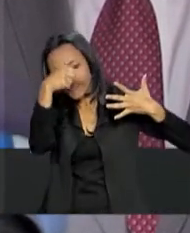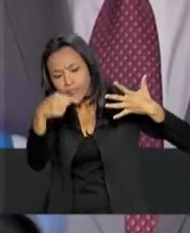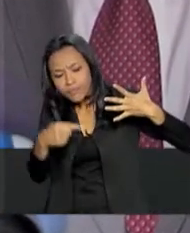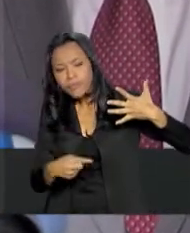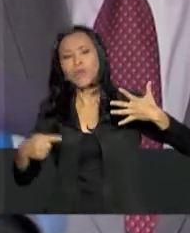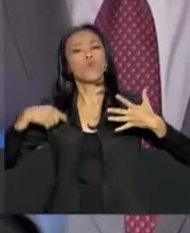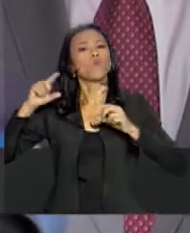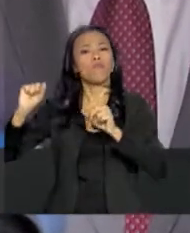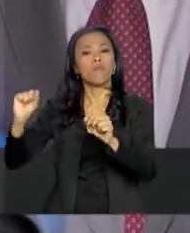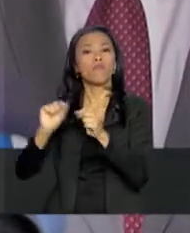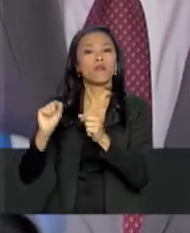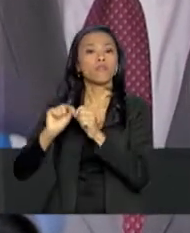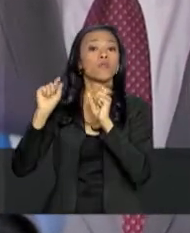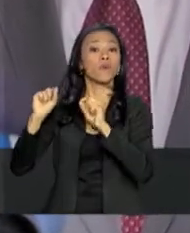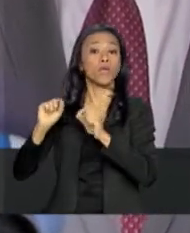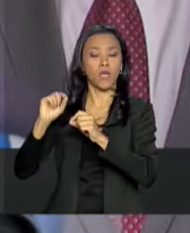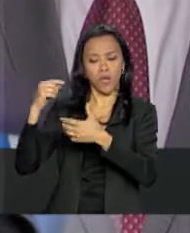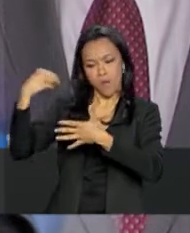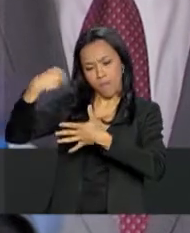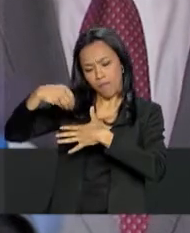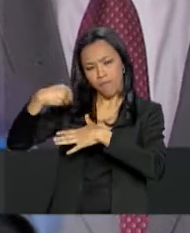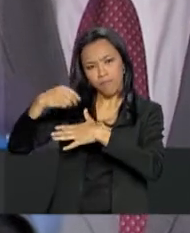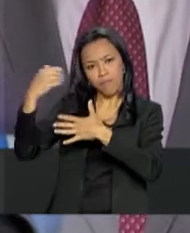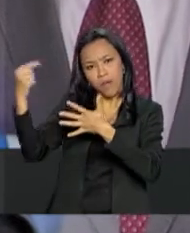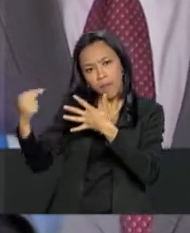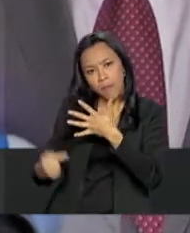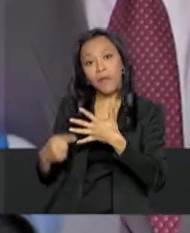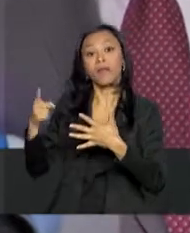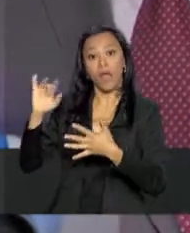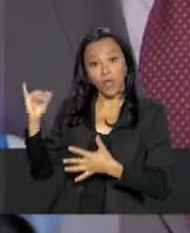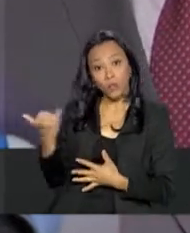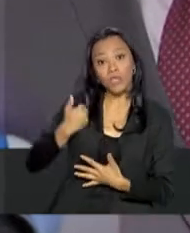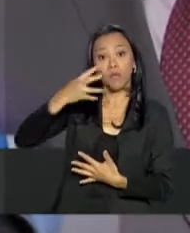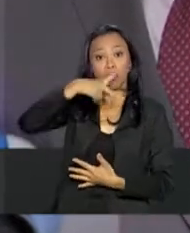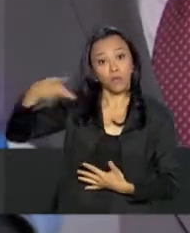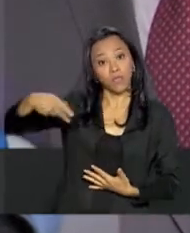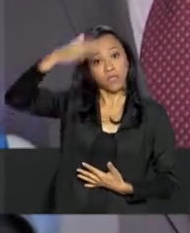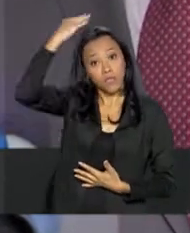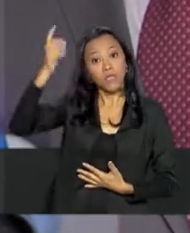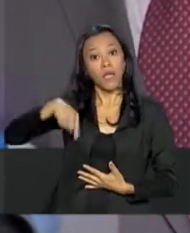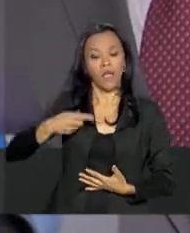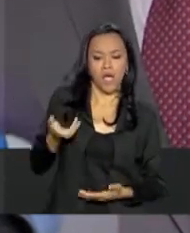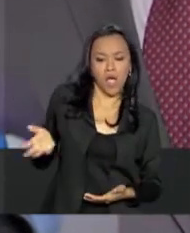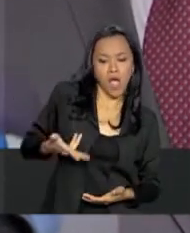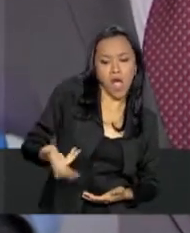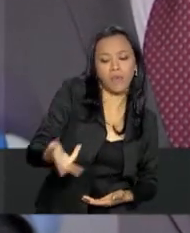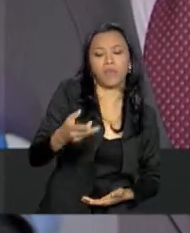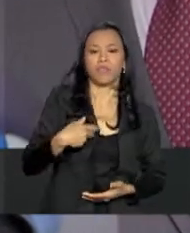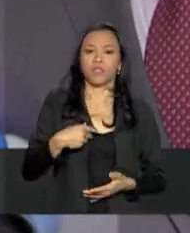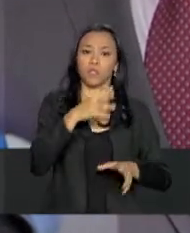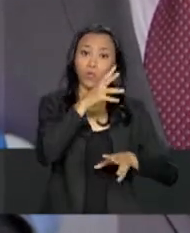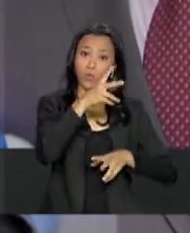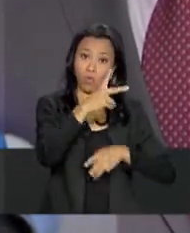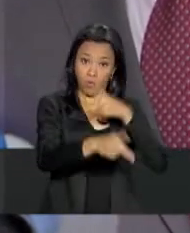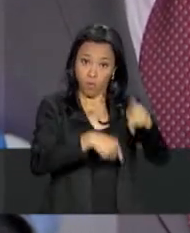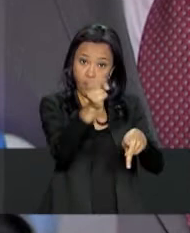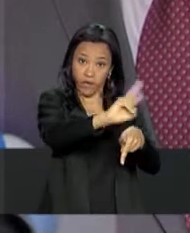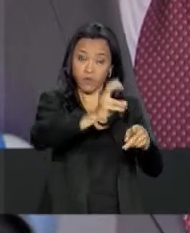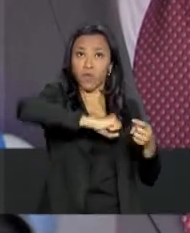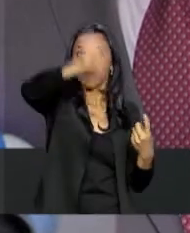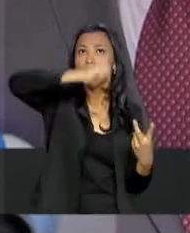imediatas anunciadas pelo presidente que são a intensificação do processo de interiorização dos imigrantes